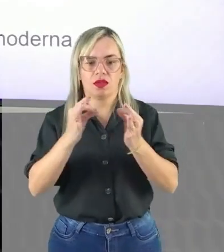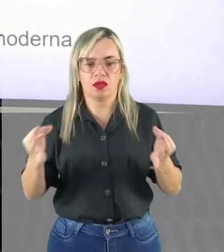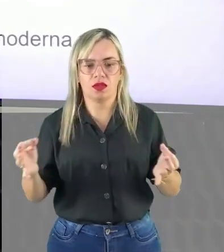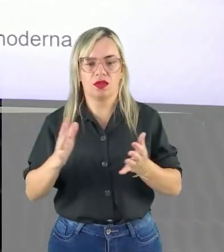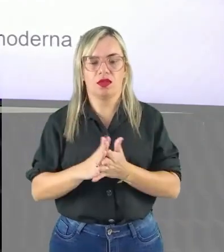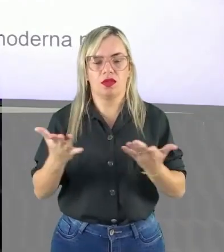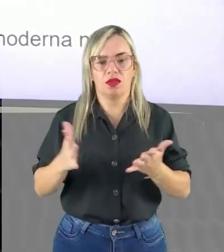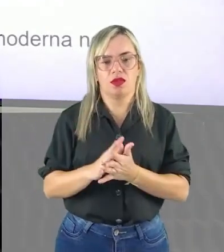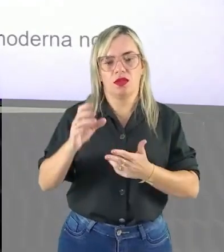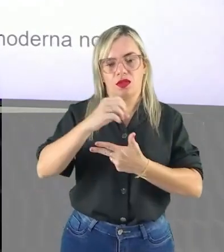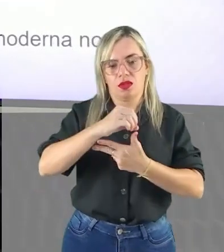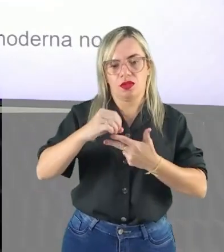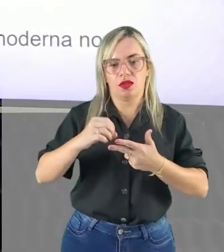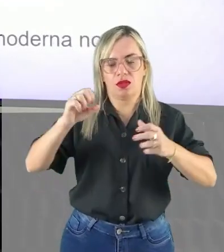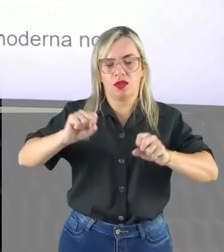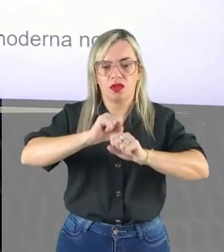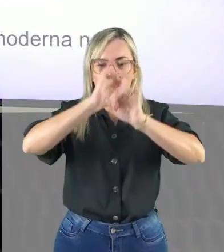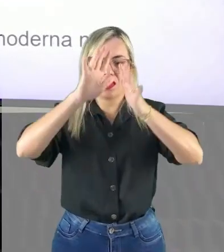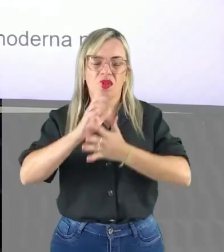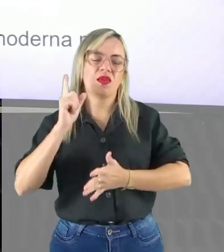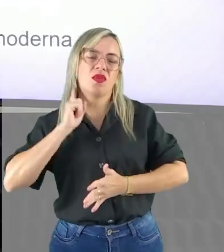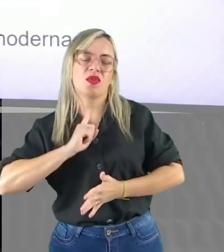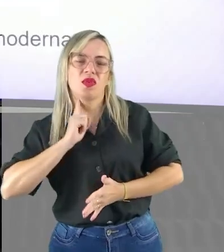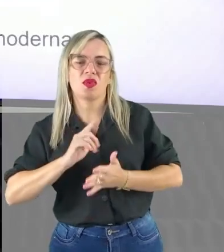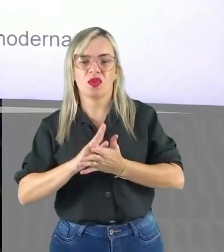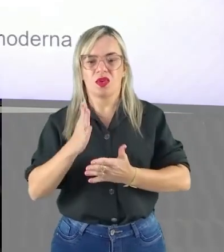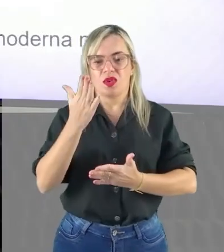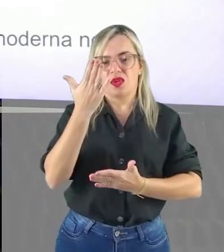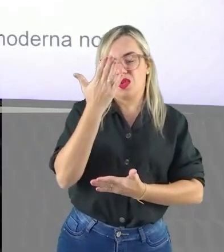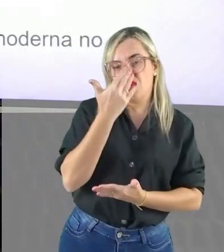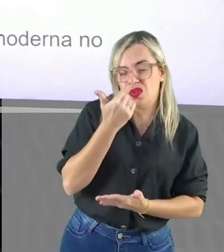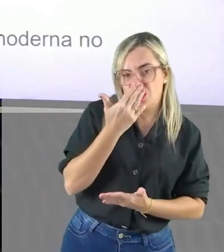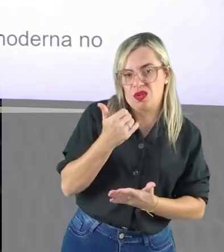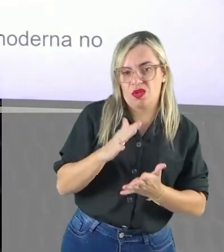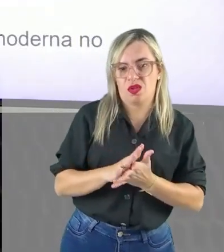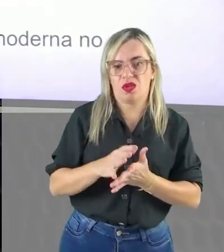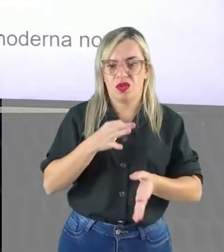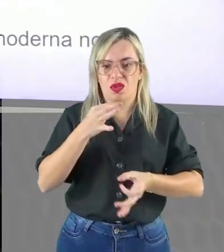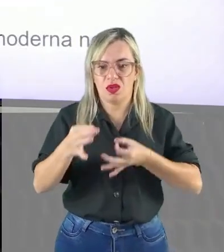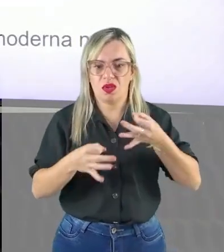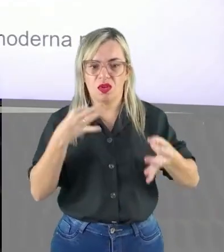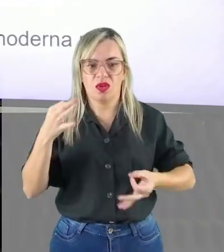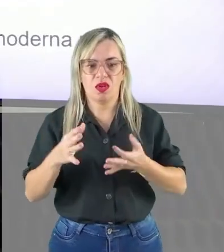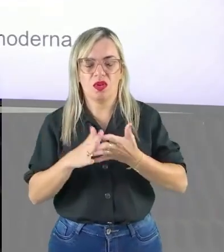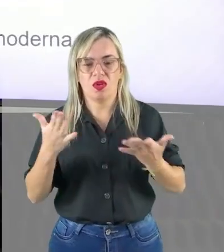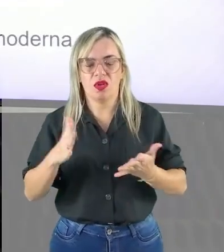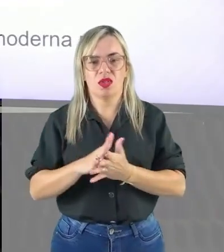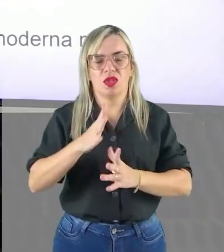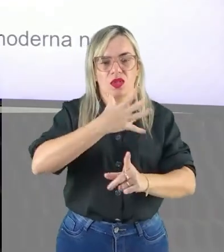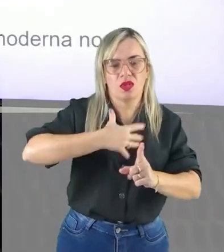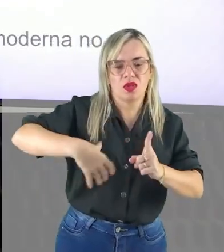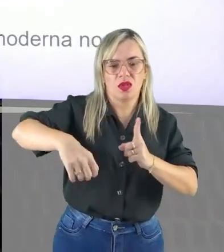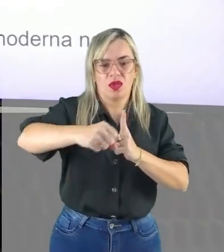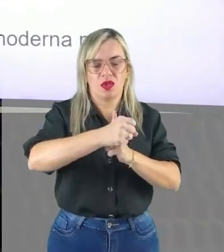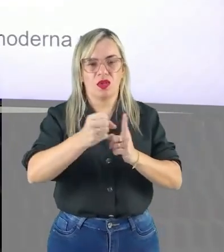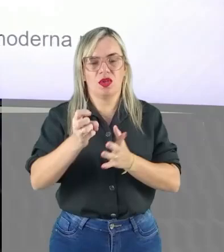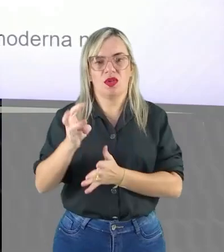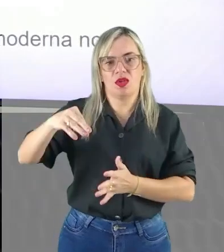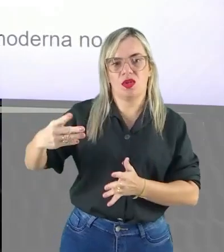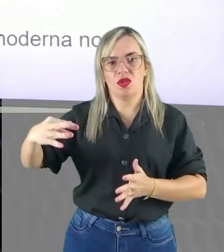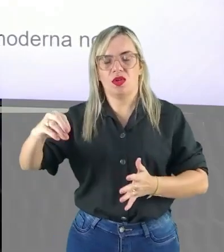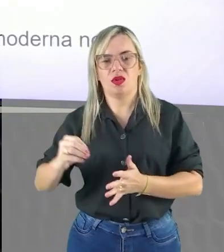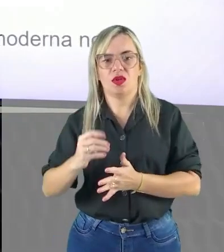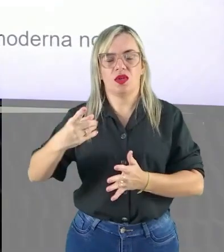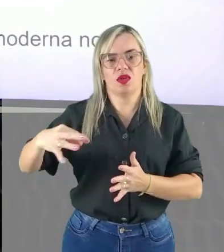no Enem. Obviamente, aqui ele fala sobre a contaminação, isso de forma irônica, não é isso? Dos alimentos ingeridos pela sociedade. Mercúrio, dioxinas,